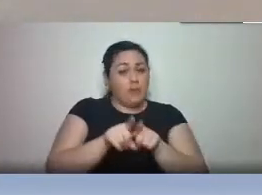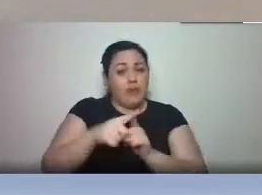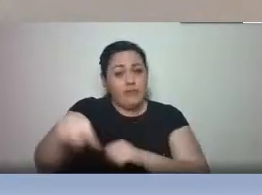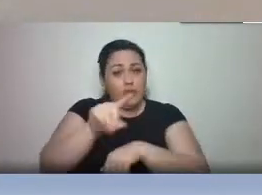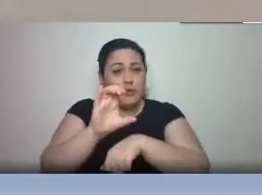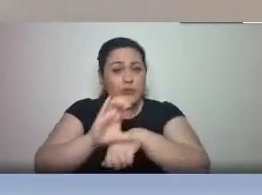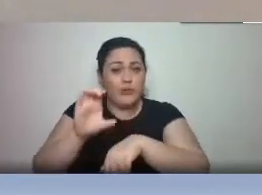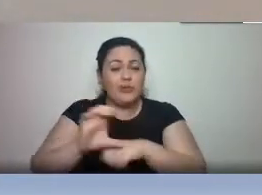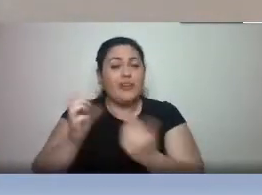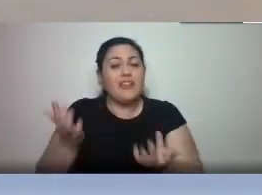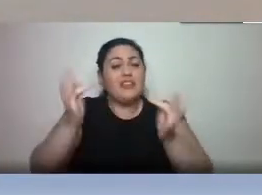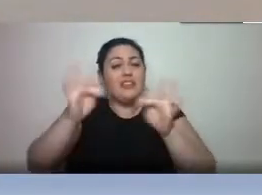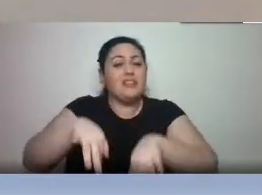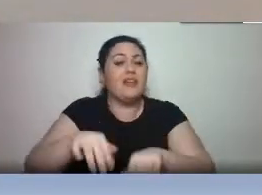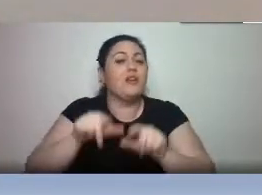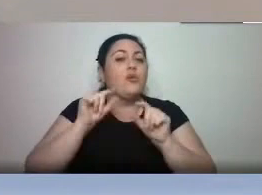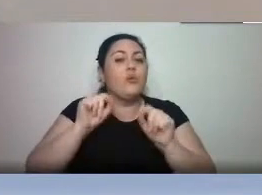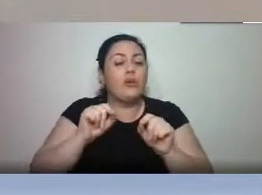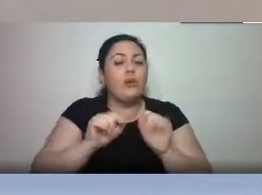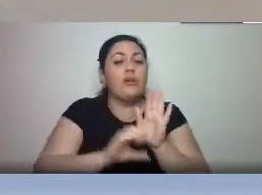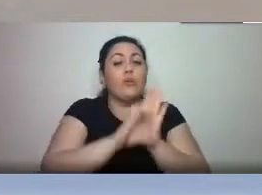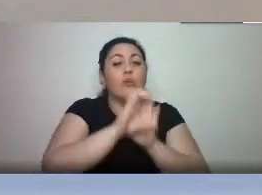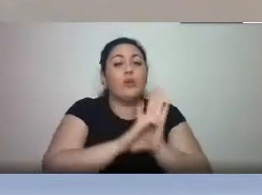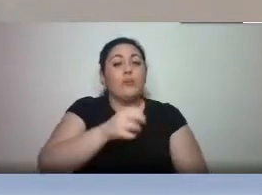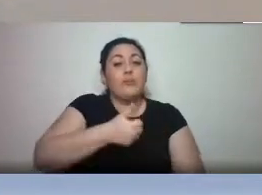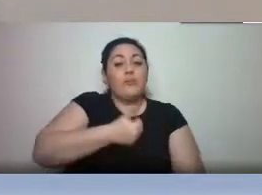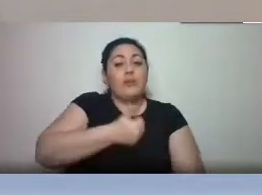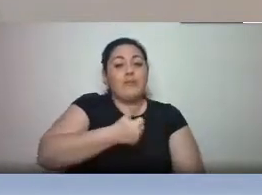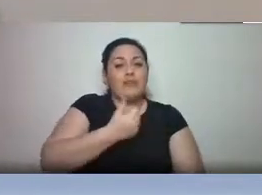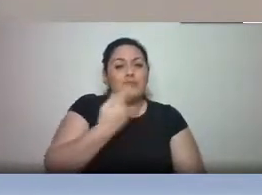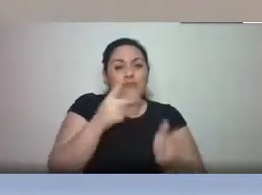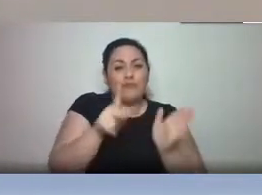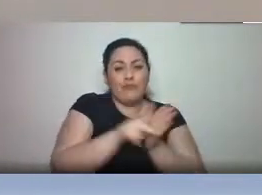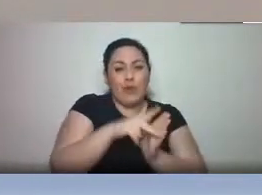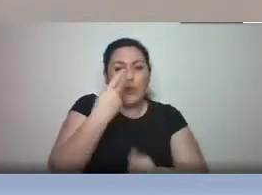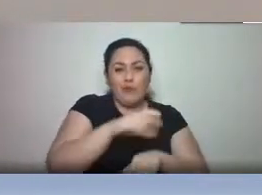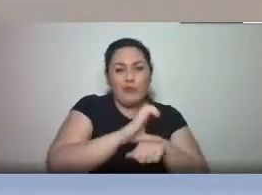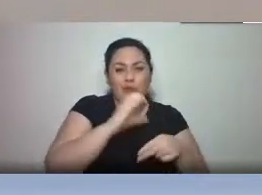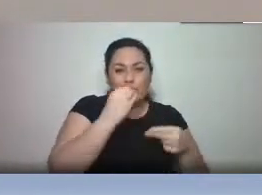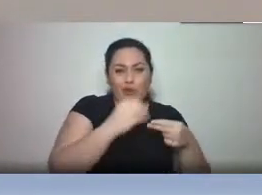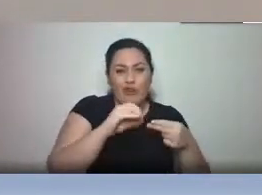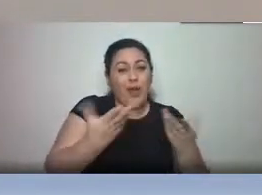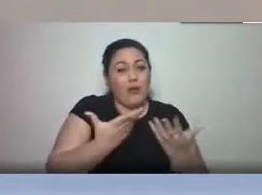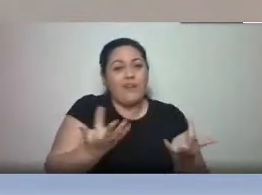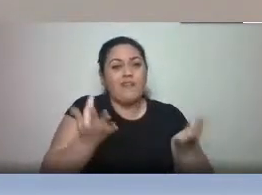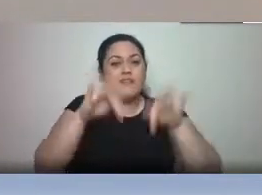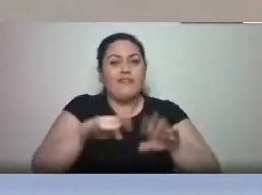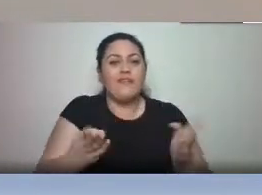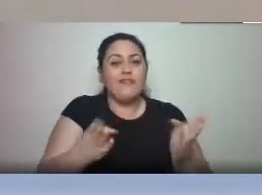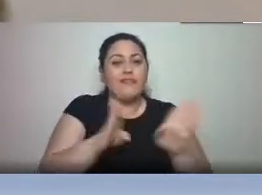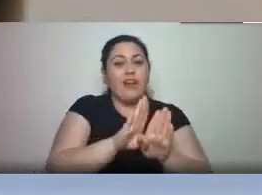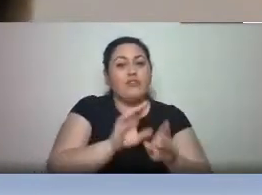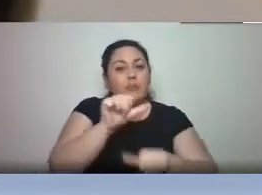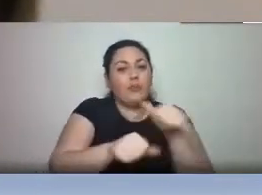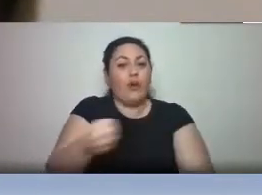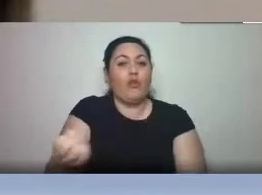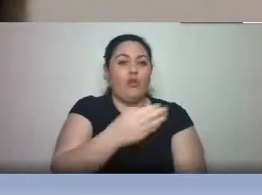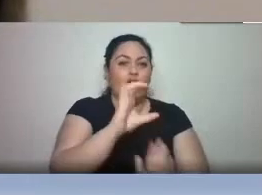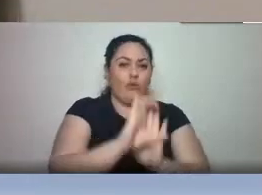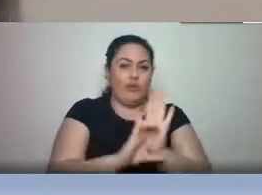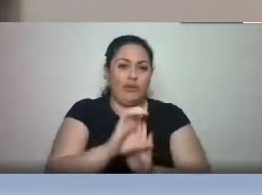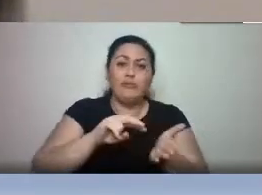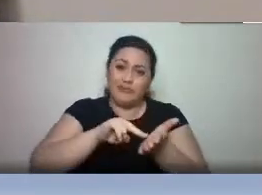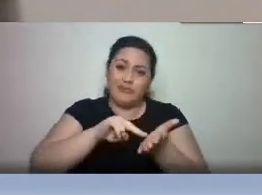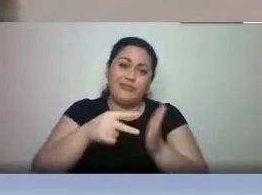curso de Psicologia da UFSP. Até agora, portanto, são 2 marcos históricos. E não sei se todos